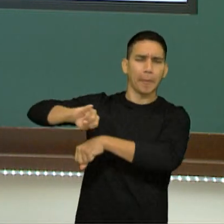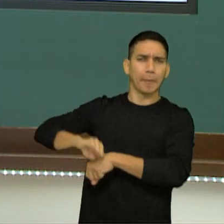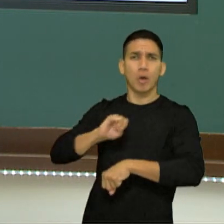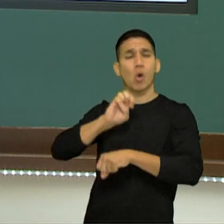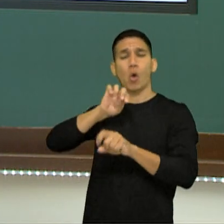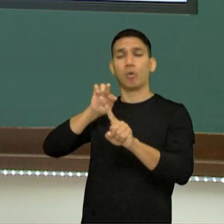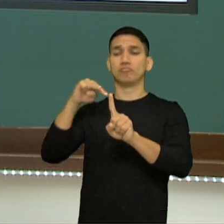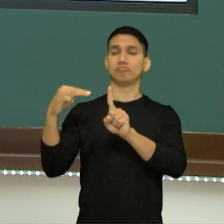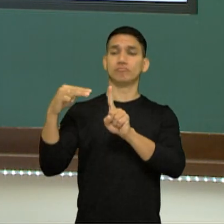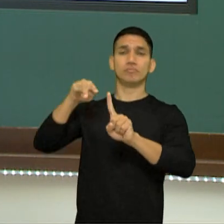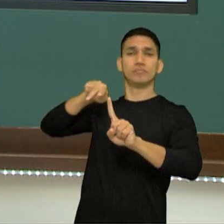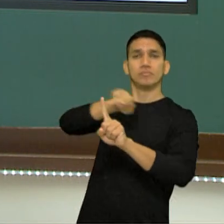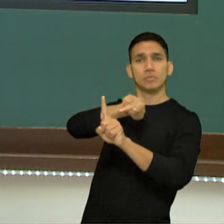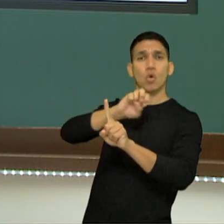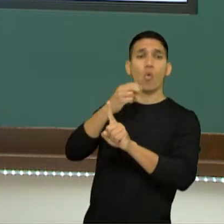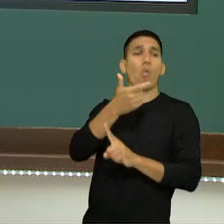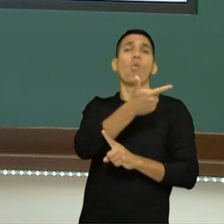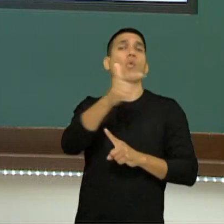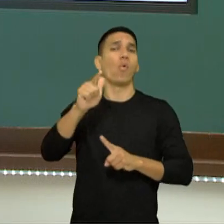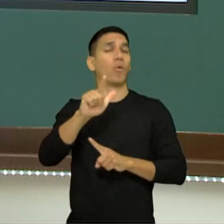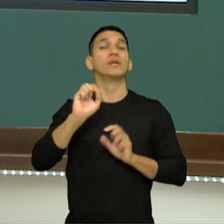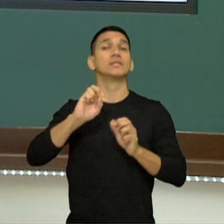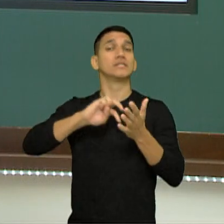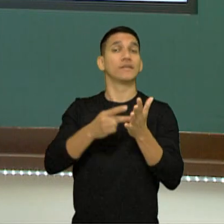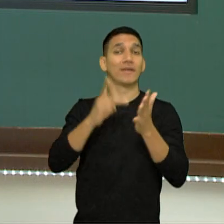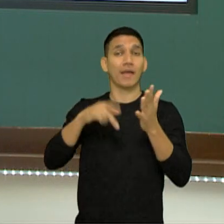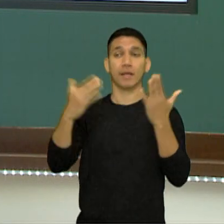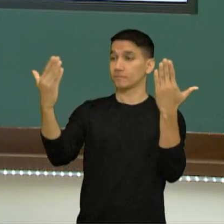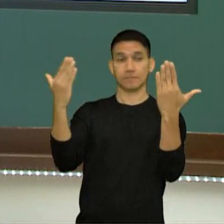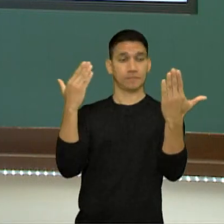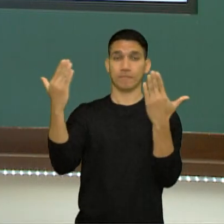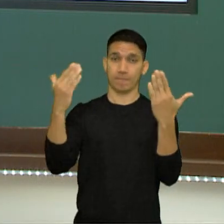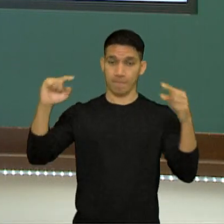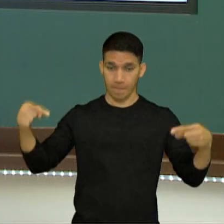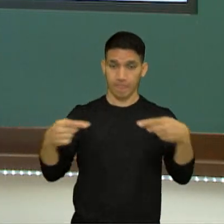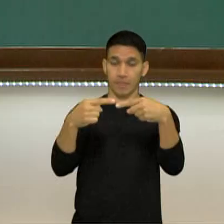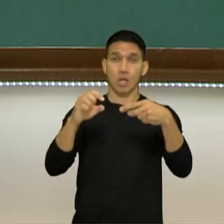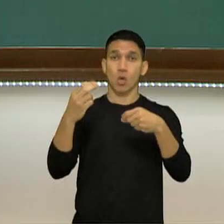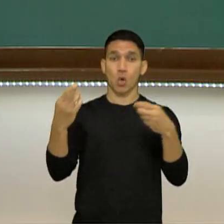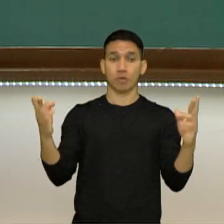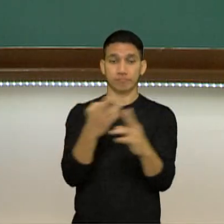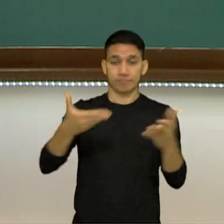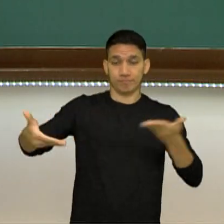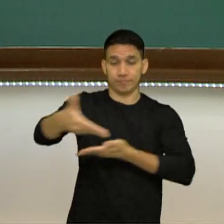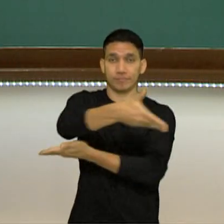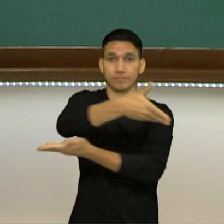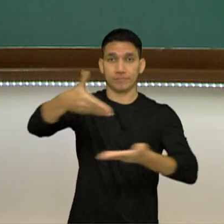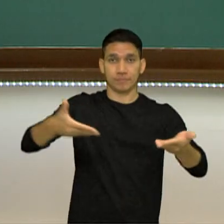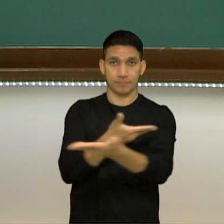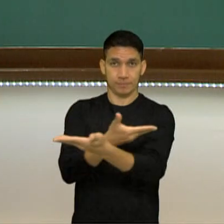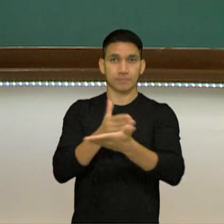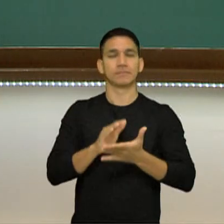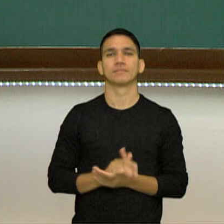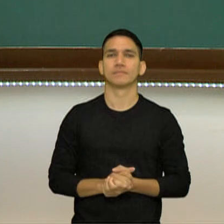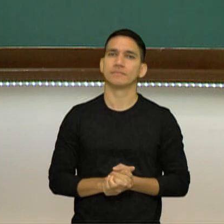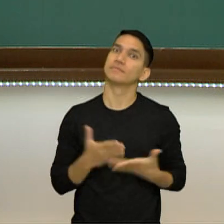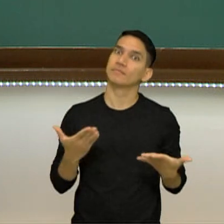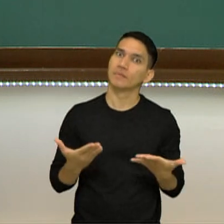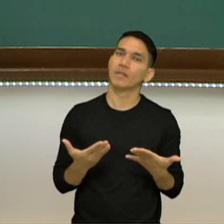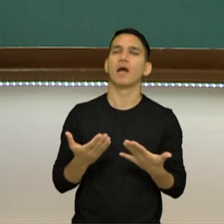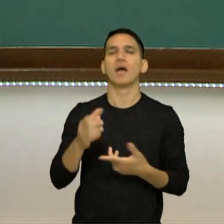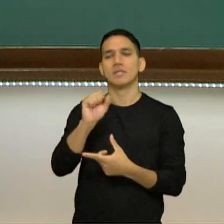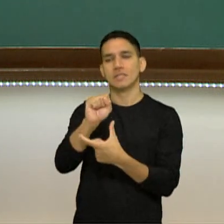seguinte: semelhança, em que se constata a existência de ligação ou afinidade entre seres,